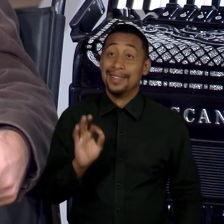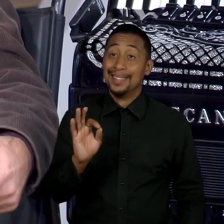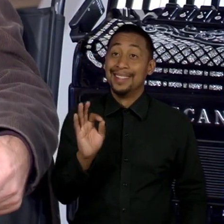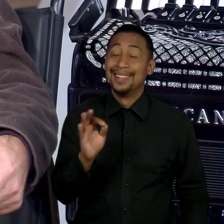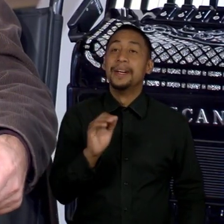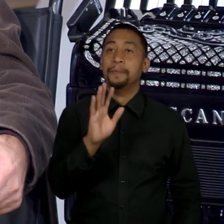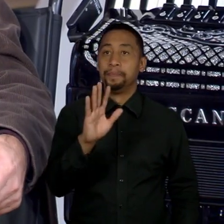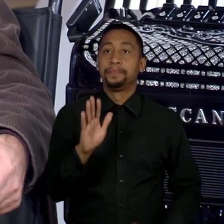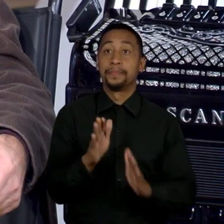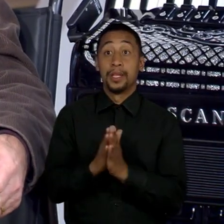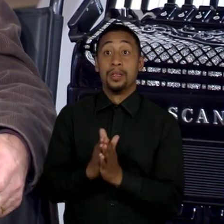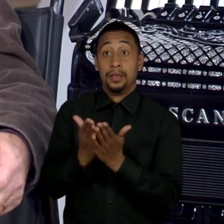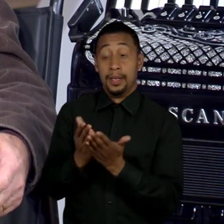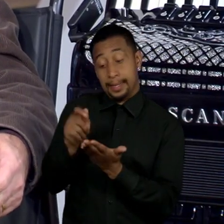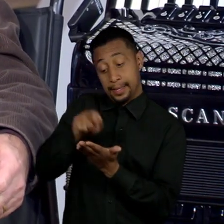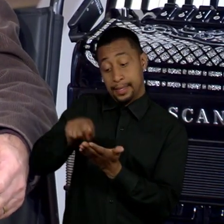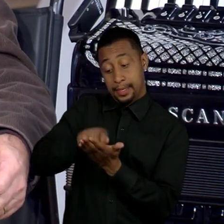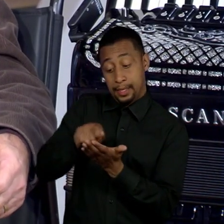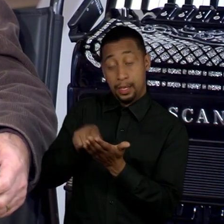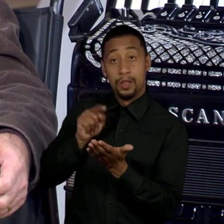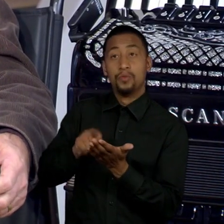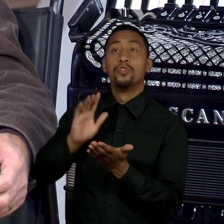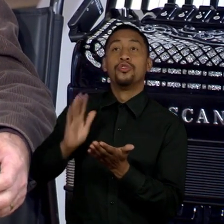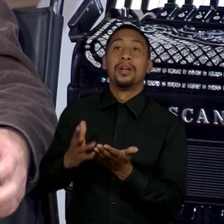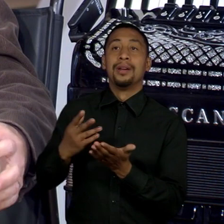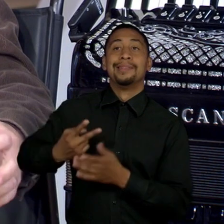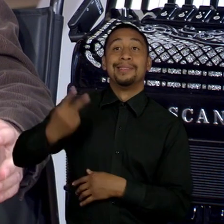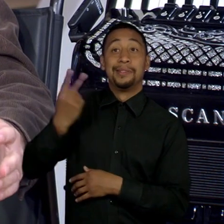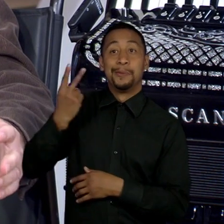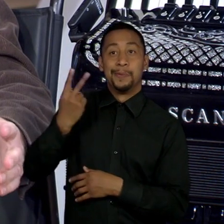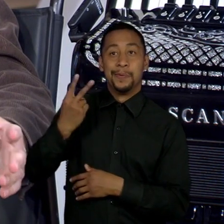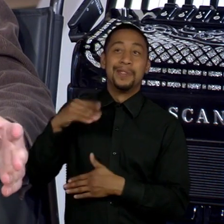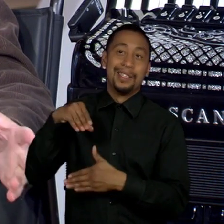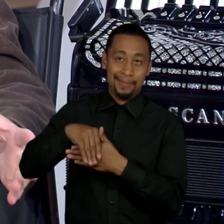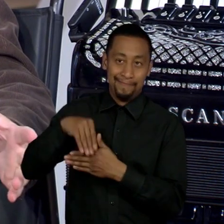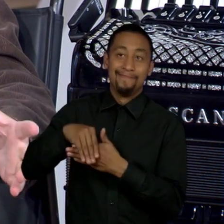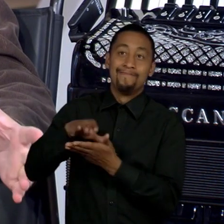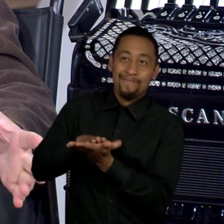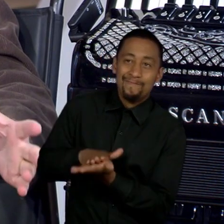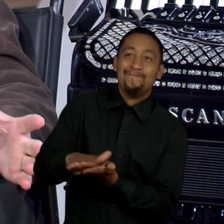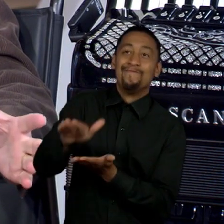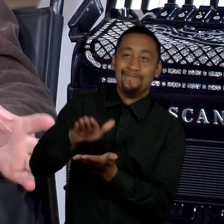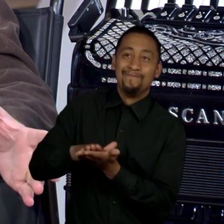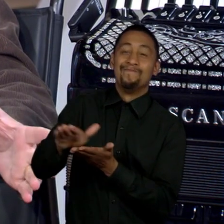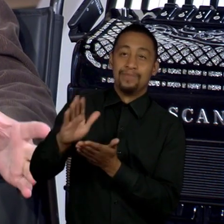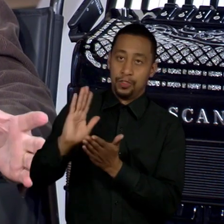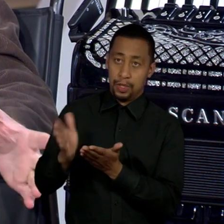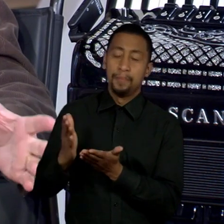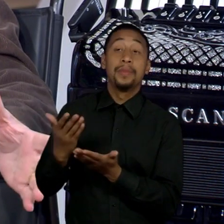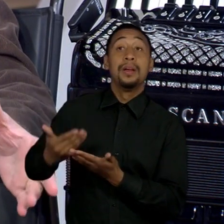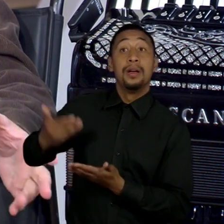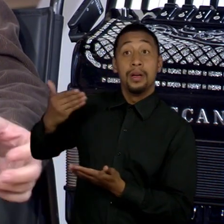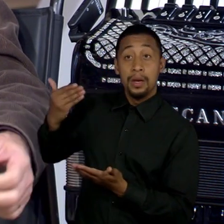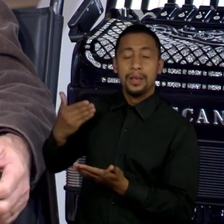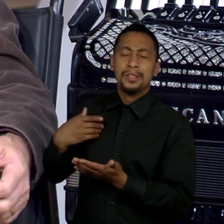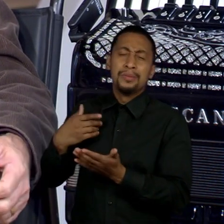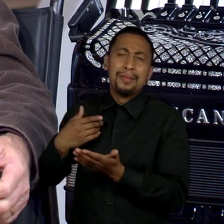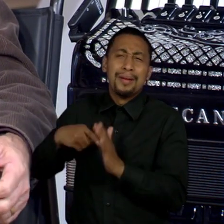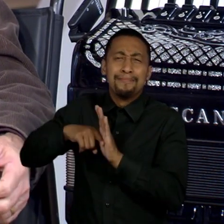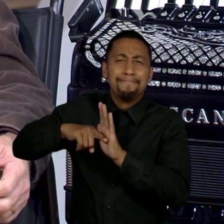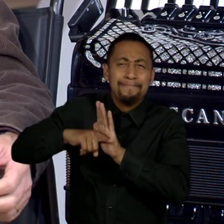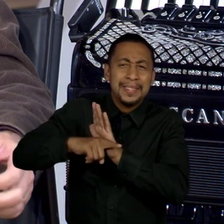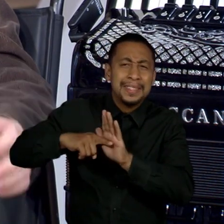ele é resultado, já está na segunda edição. Ele resulta da minha uma pesquisa que eu fiz para o mestrado, dissertação de mestrado